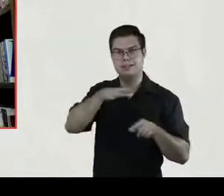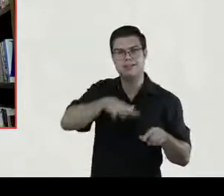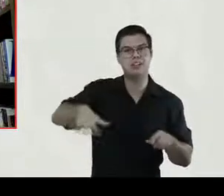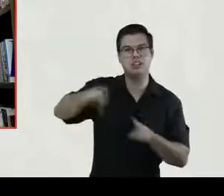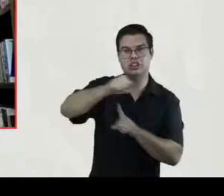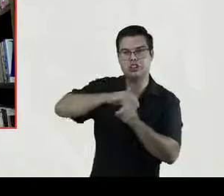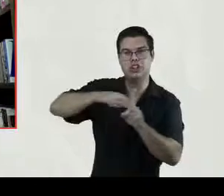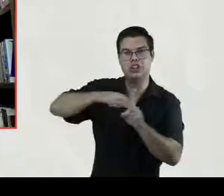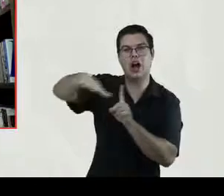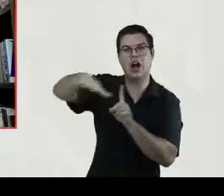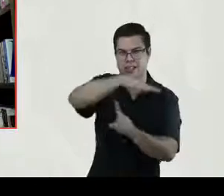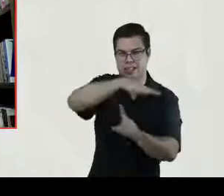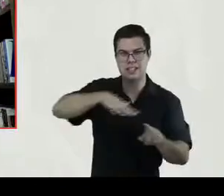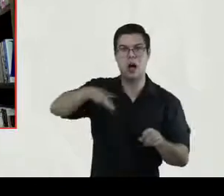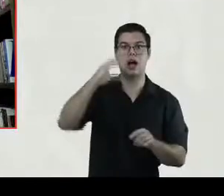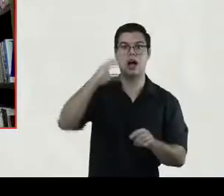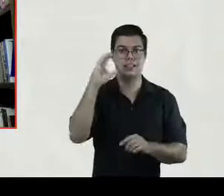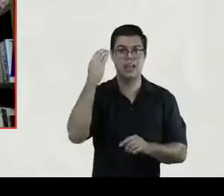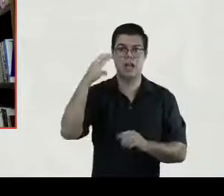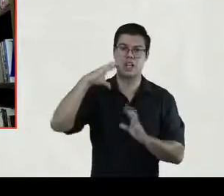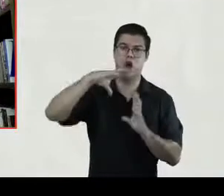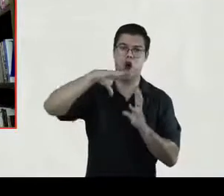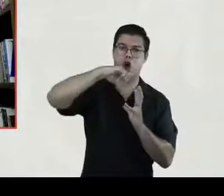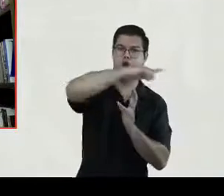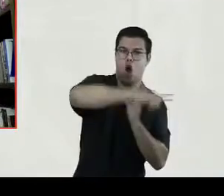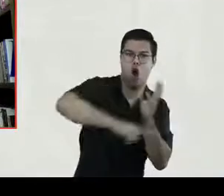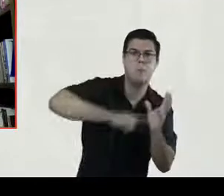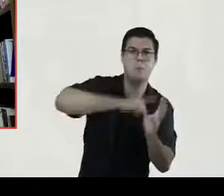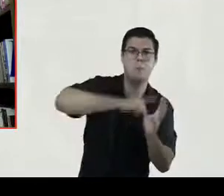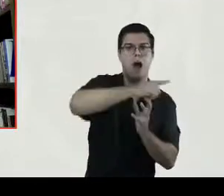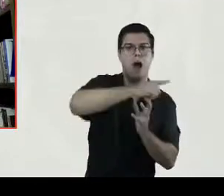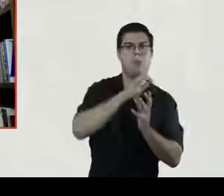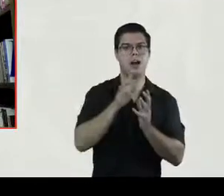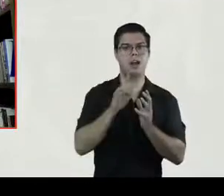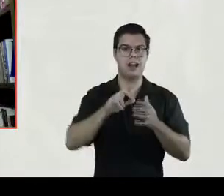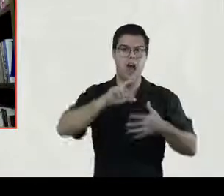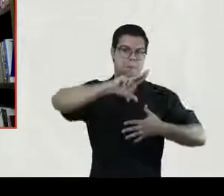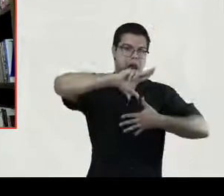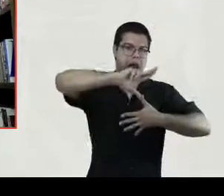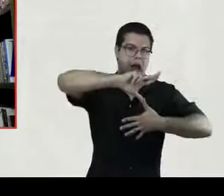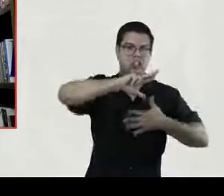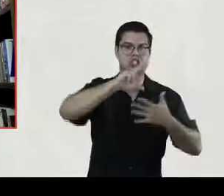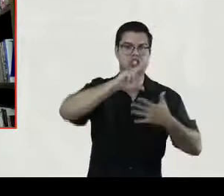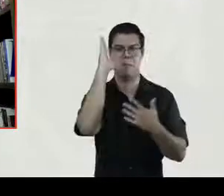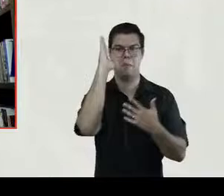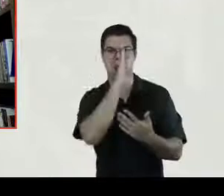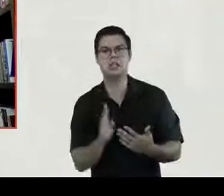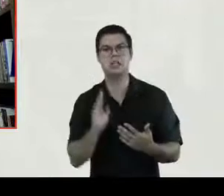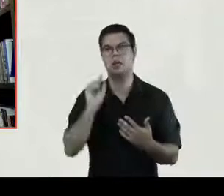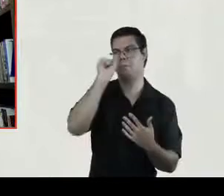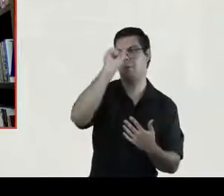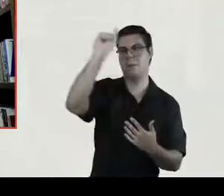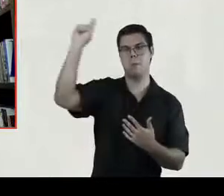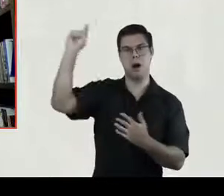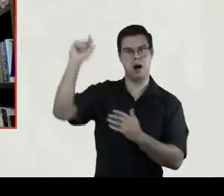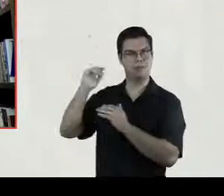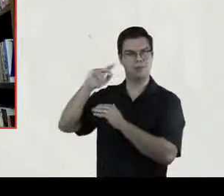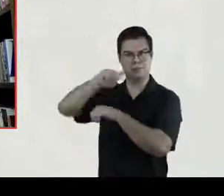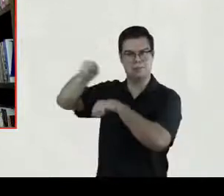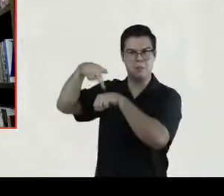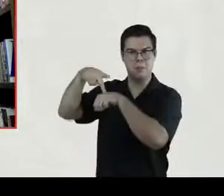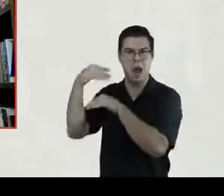ciência, de uma maneira global, mas, sobretudo, no sul global, né, na América Latina, Brasil e outros países em